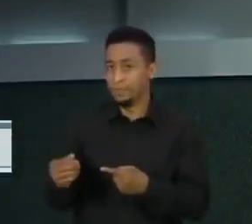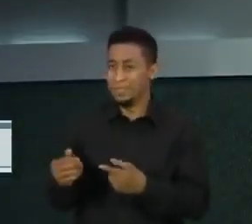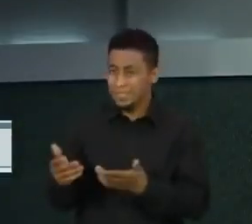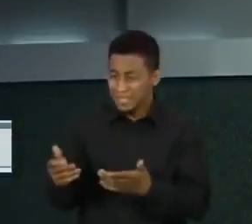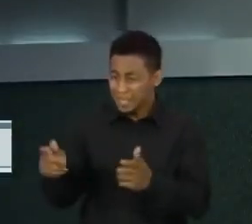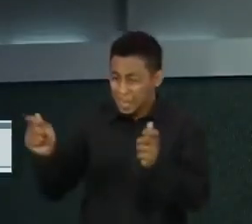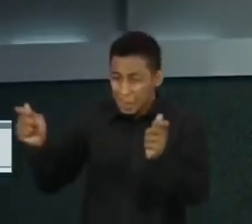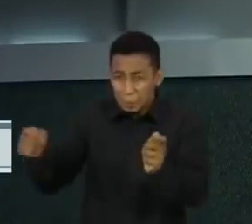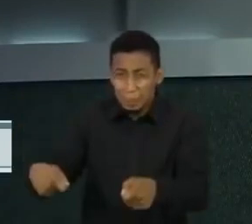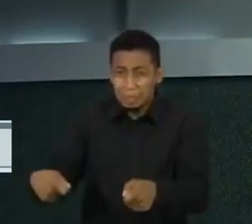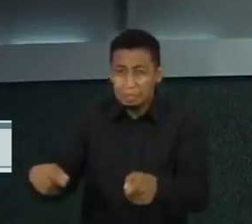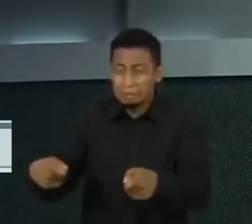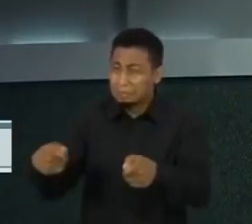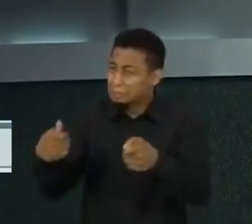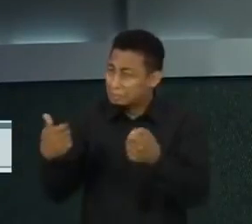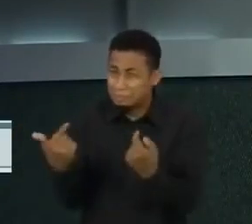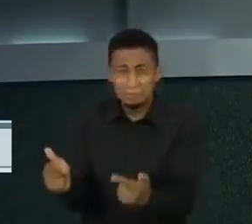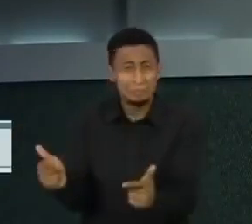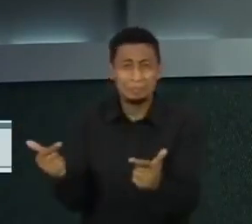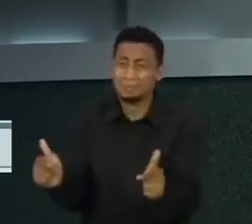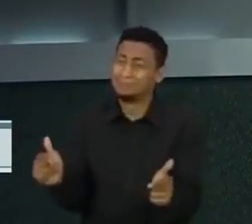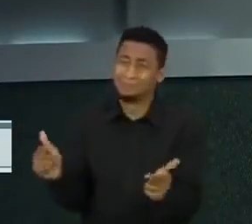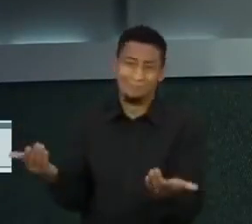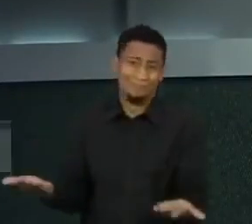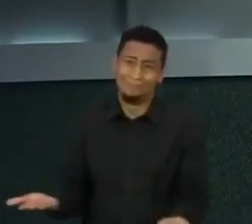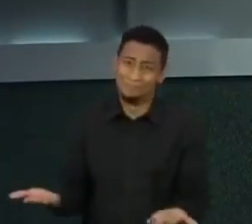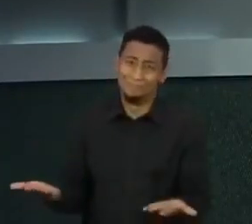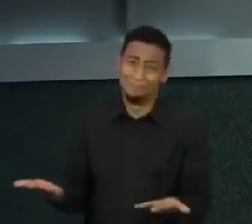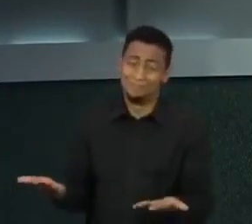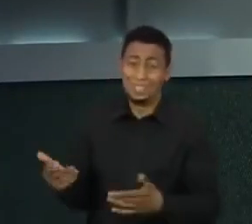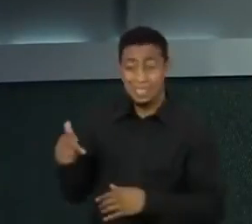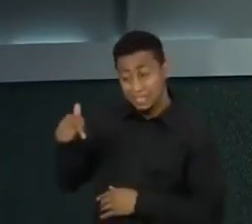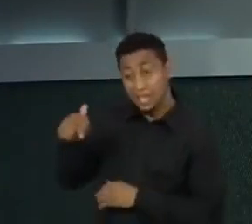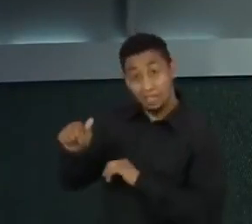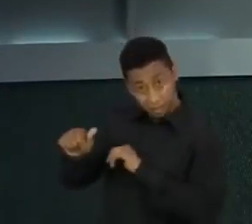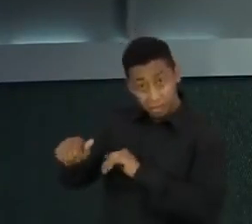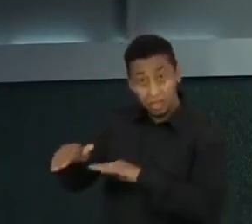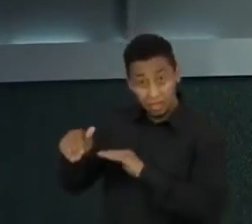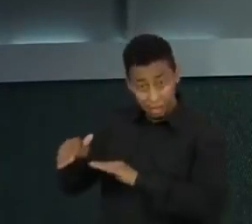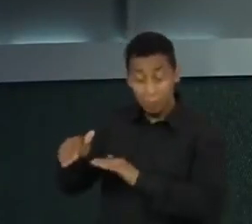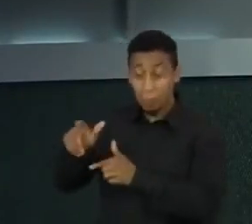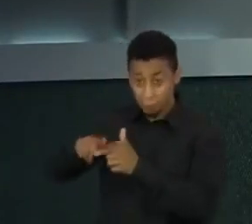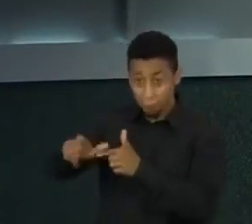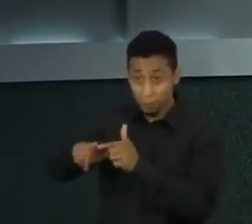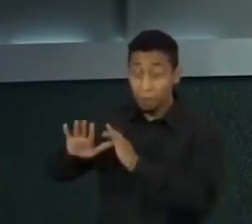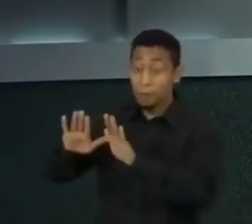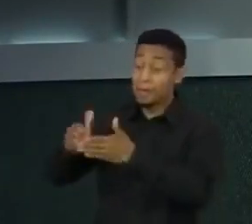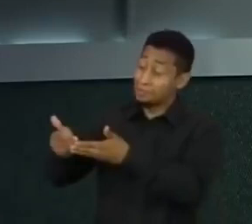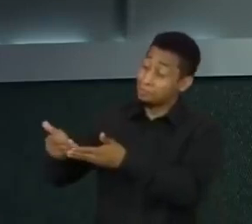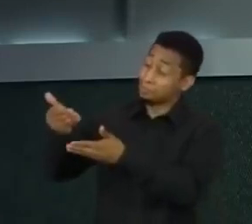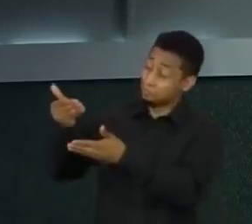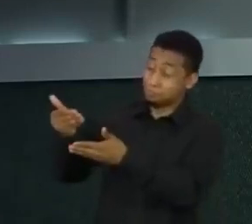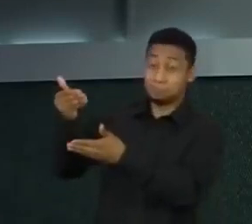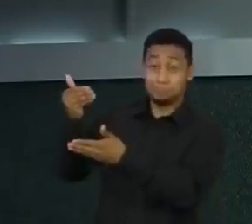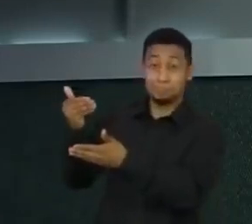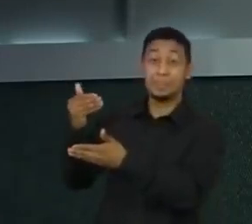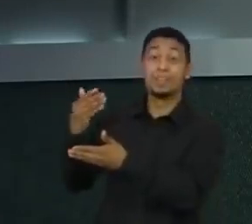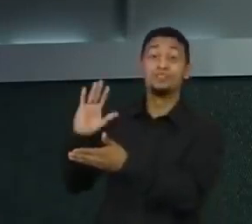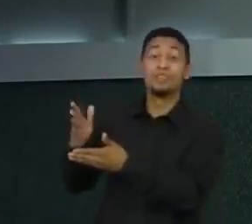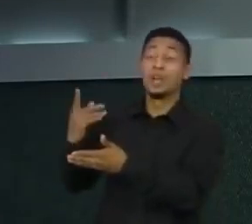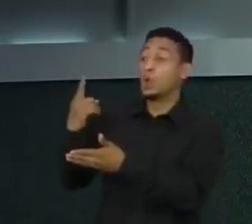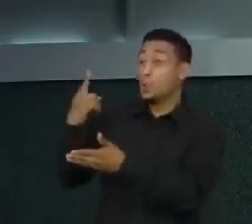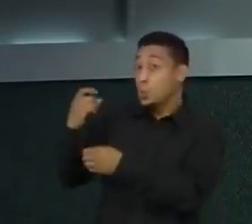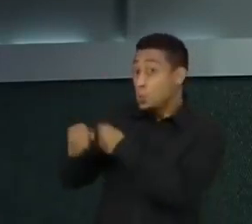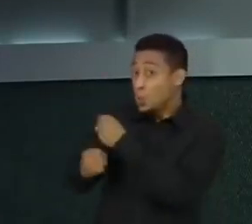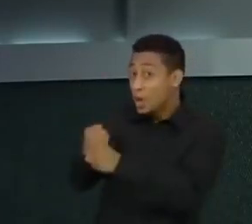de resposta. E isso não dialoga com o dia 7 de setembro. Isso dialoga com os últimos